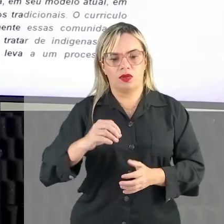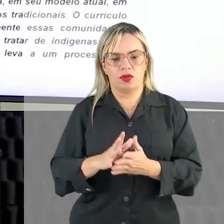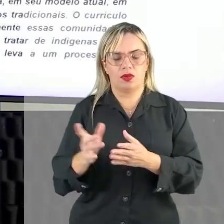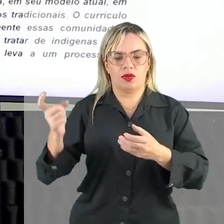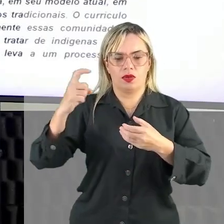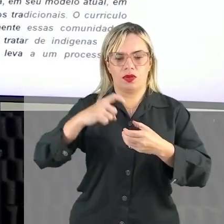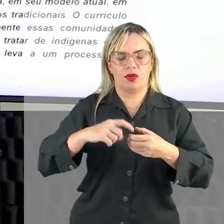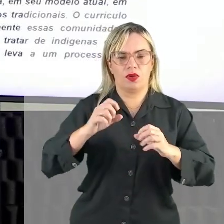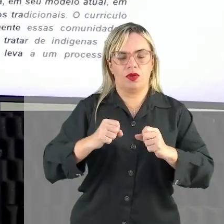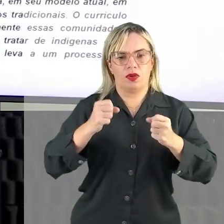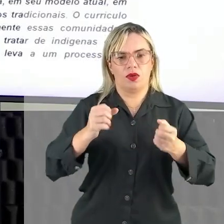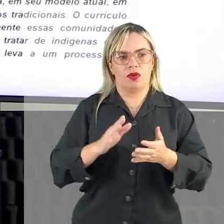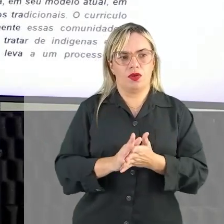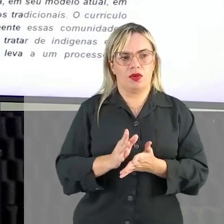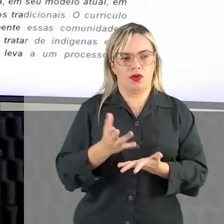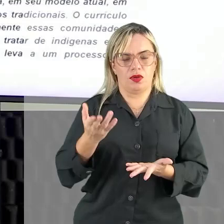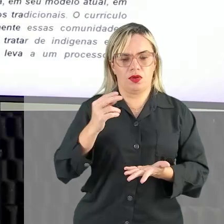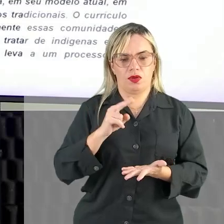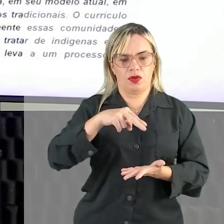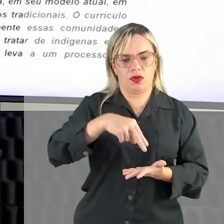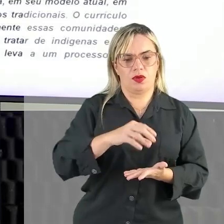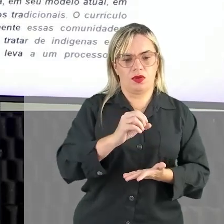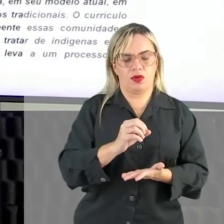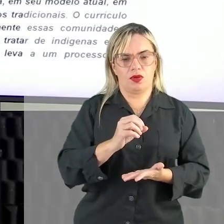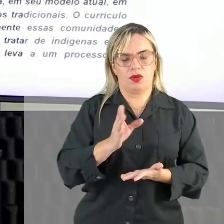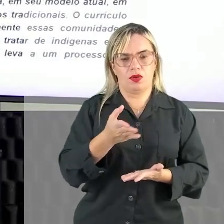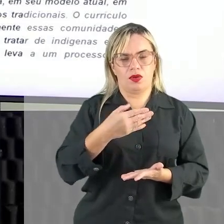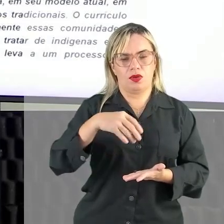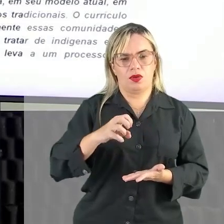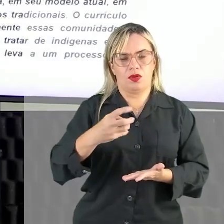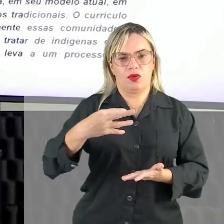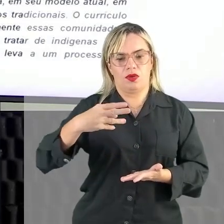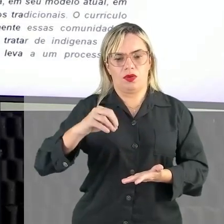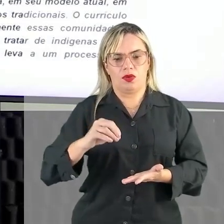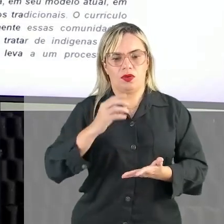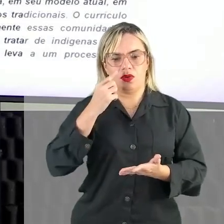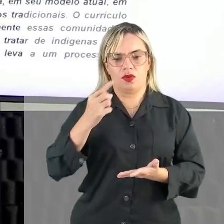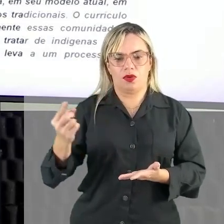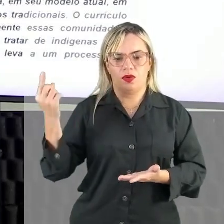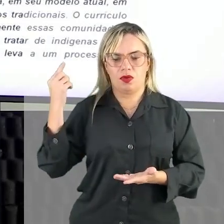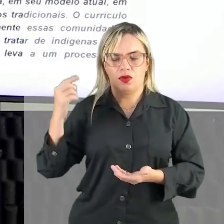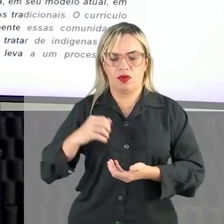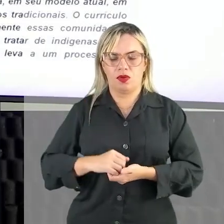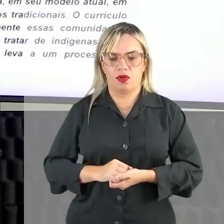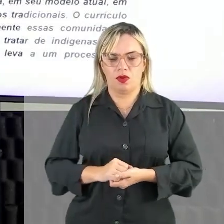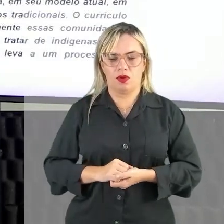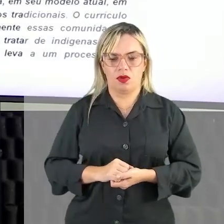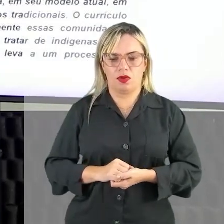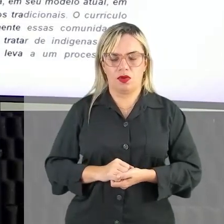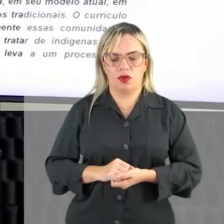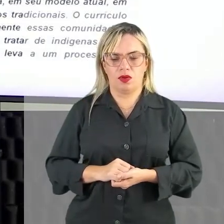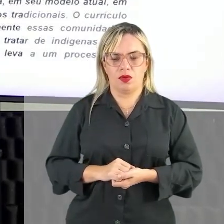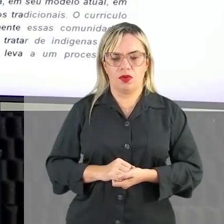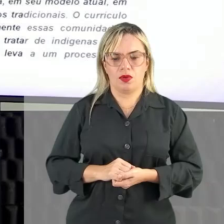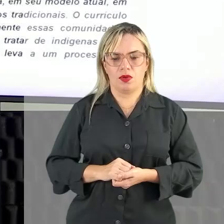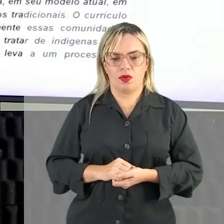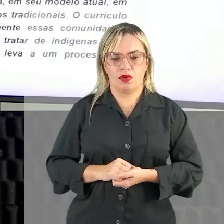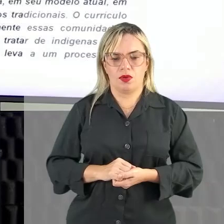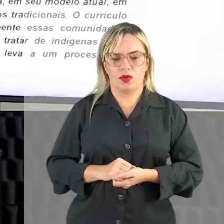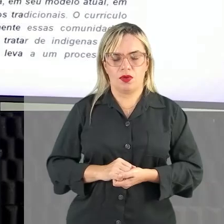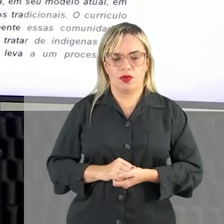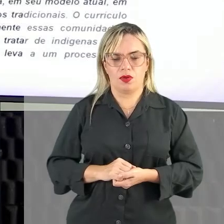colocar uma outra coisa no entanto essa legislação é falha tudo bem ou então falha em seu modelo atual